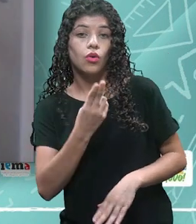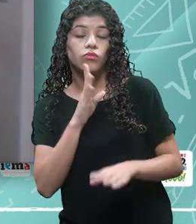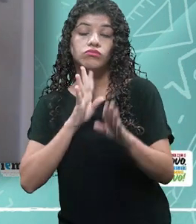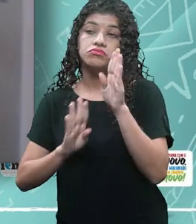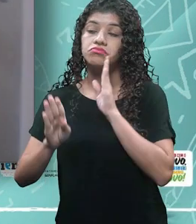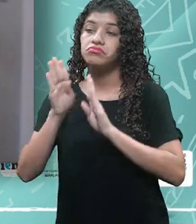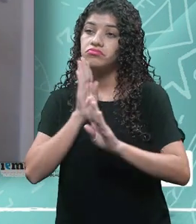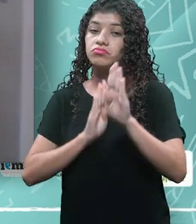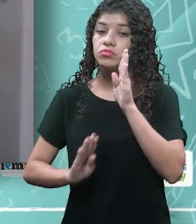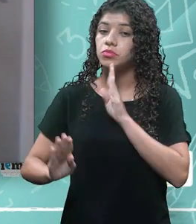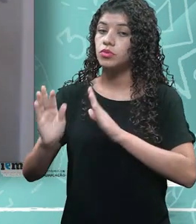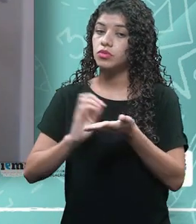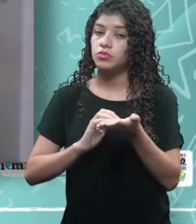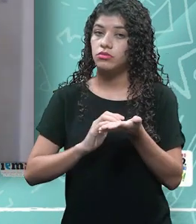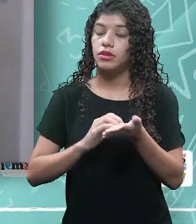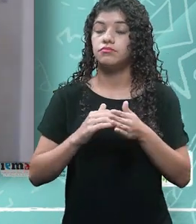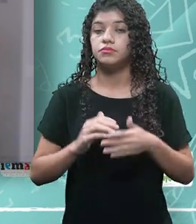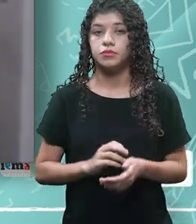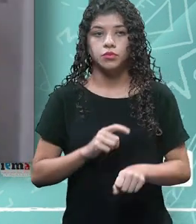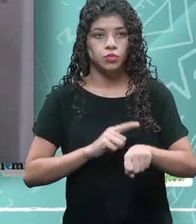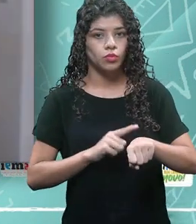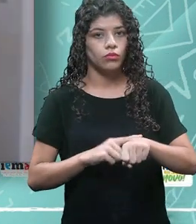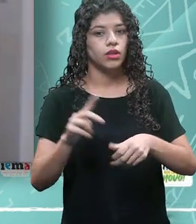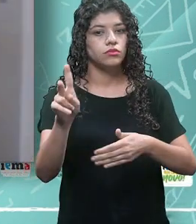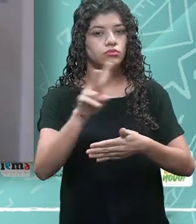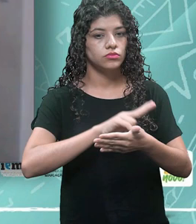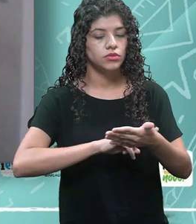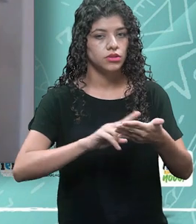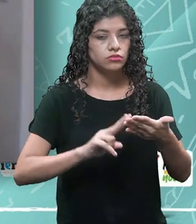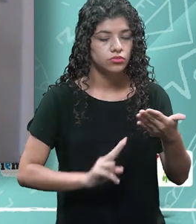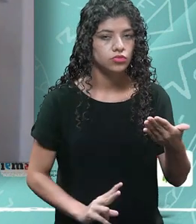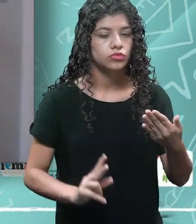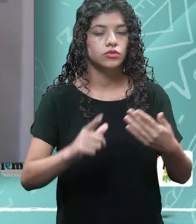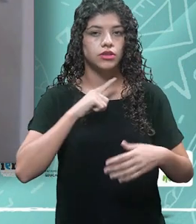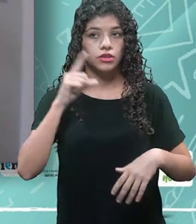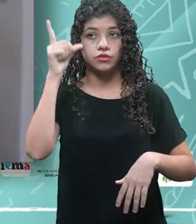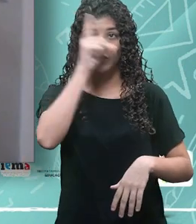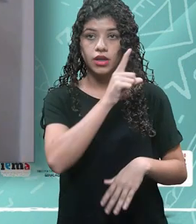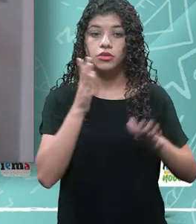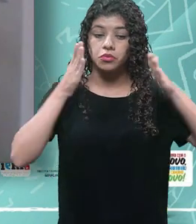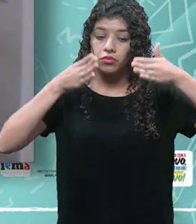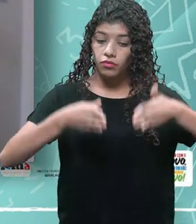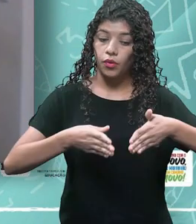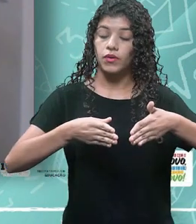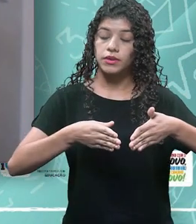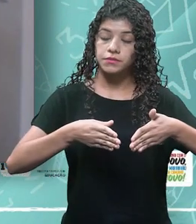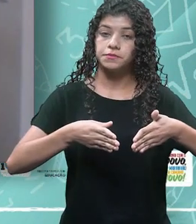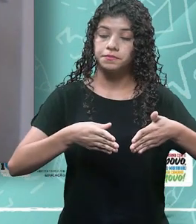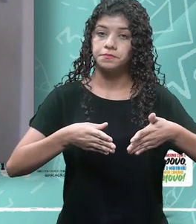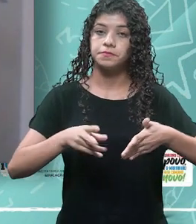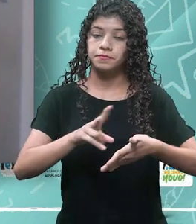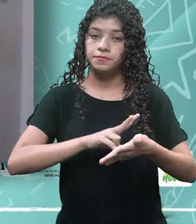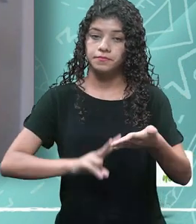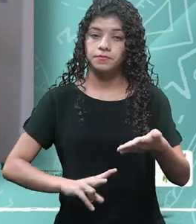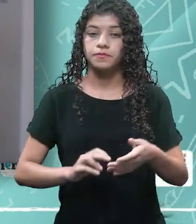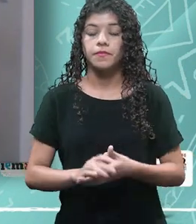o Facebook o celular aberto elimina isso na Hora da Leitura se você tem dificuldade de ler concentre-se na sua